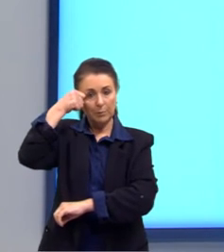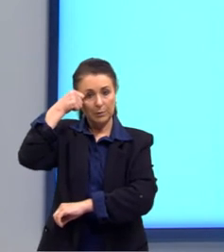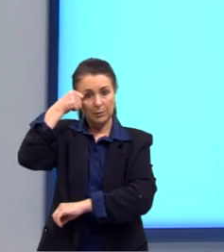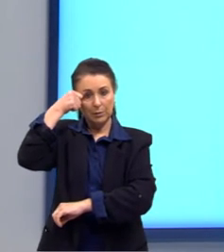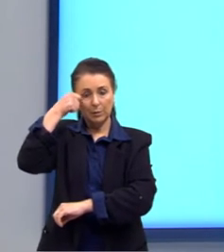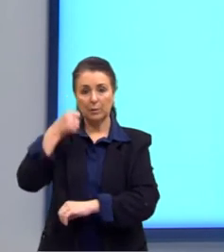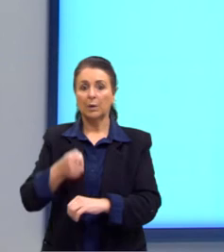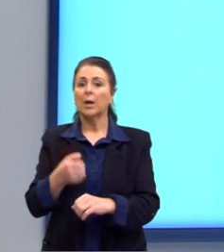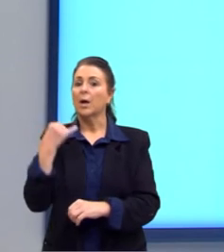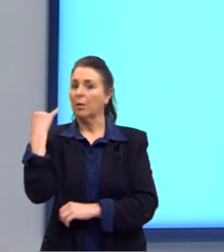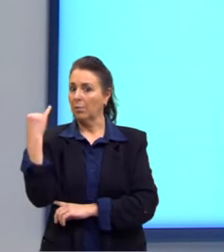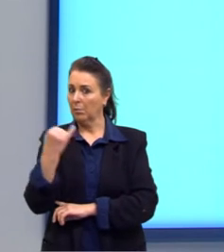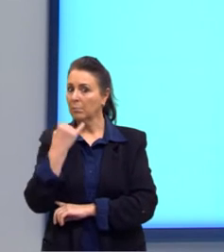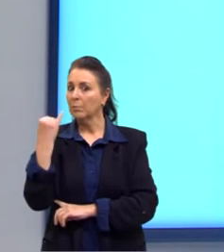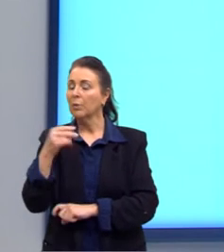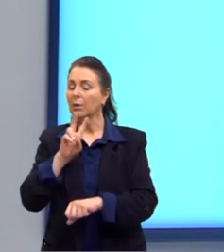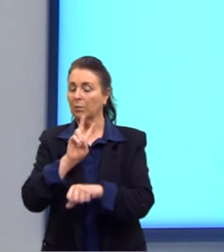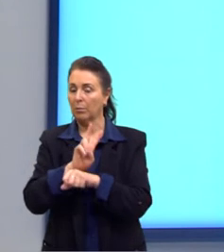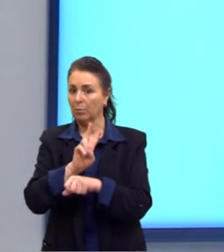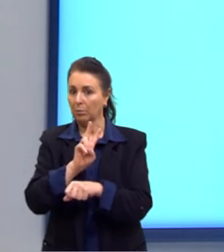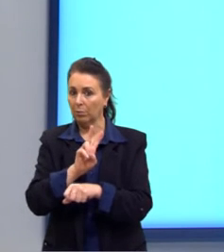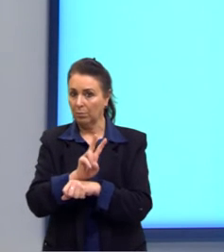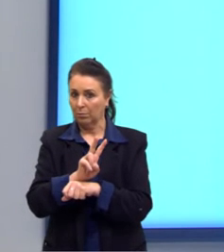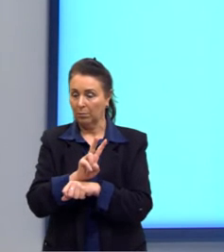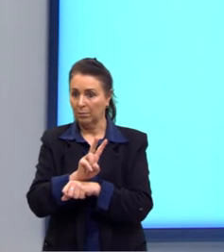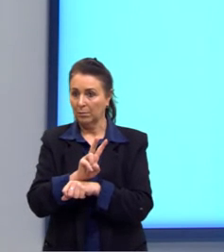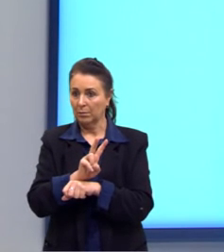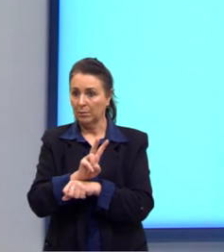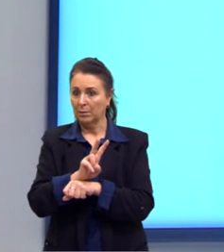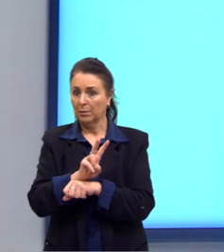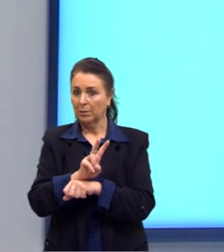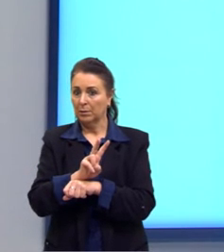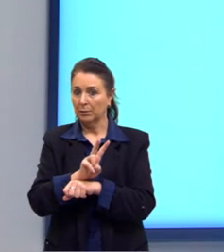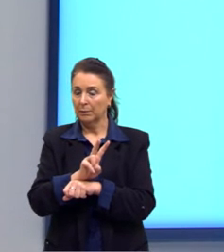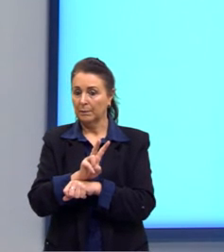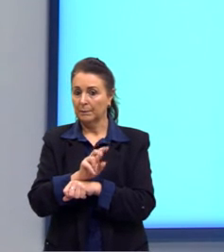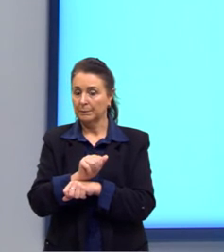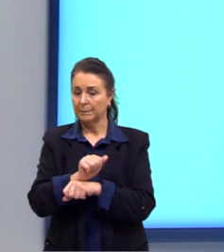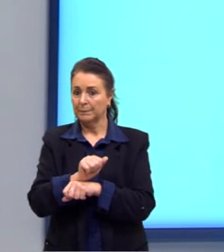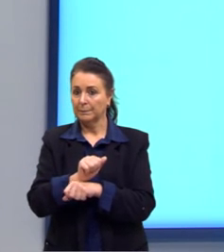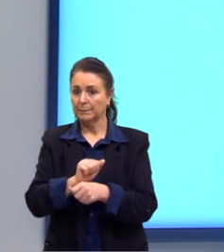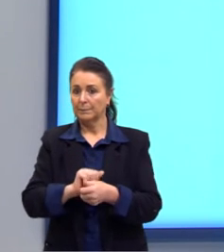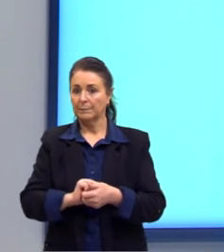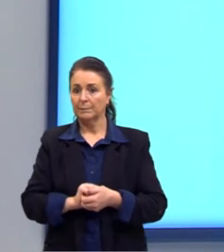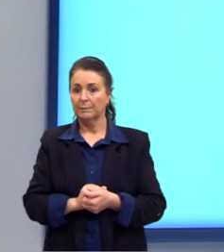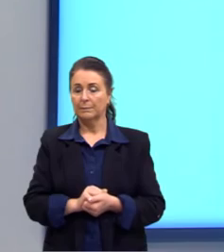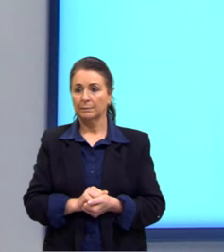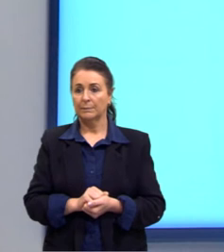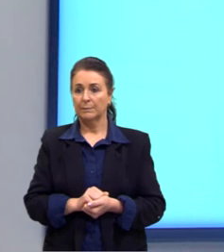então isso é bem importante que a questão nos deu por isso que eu destaquei aqui